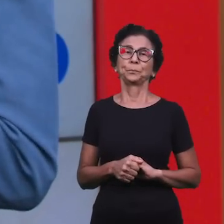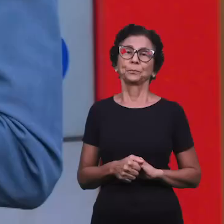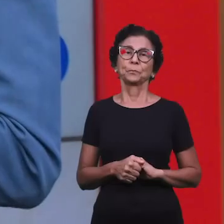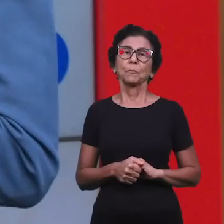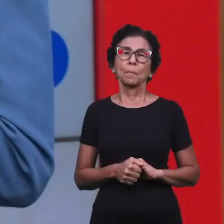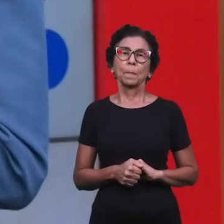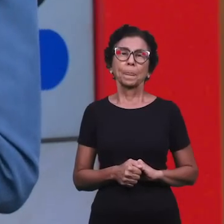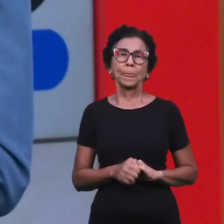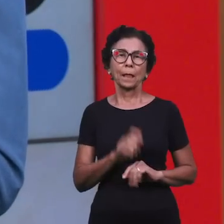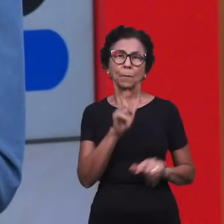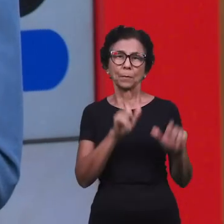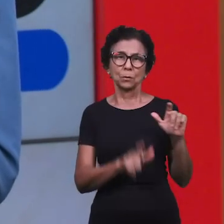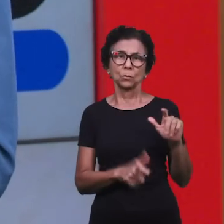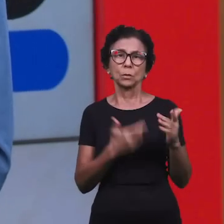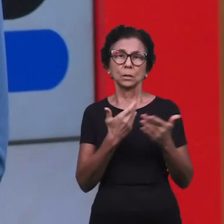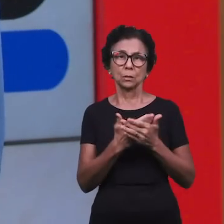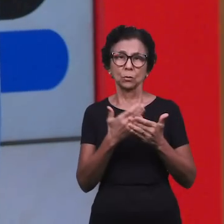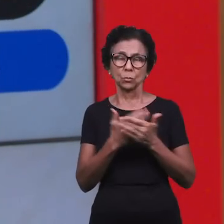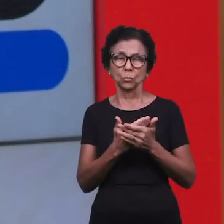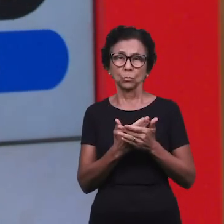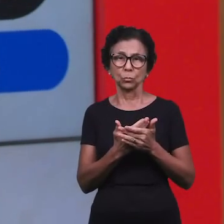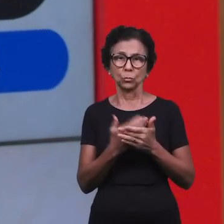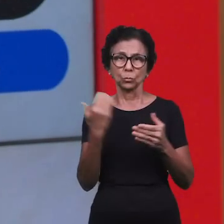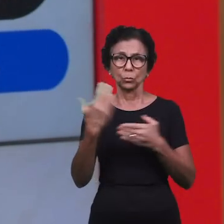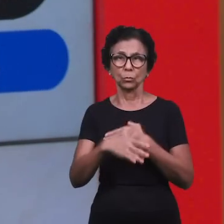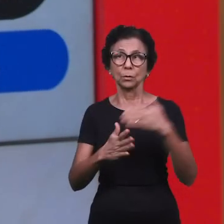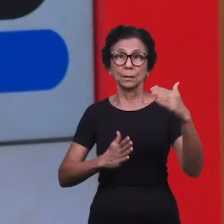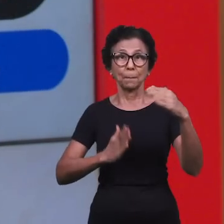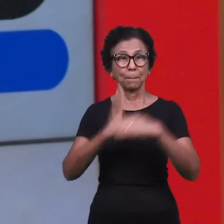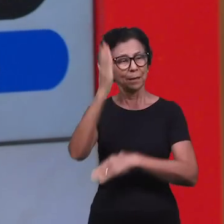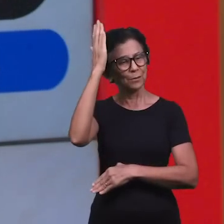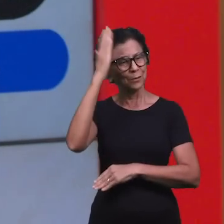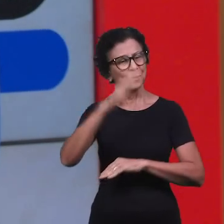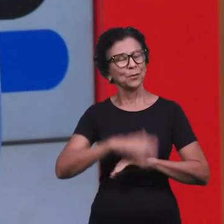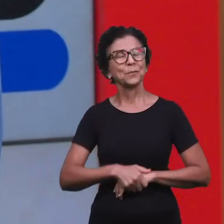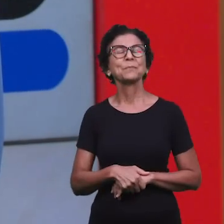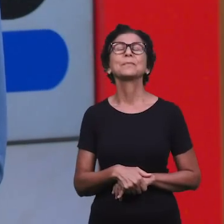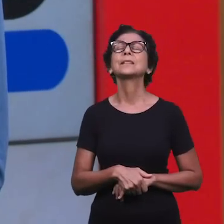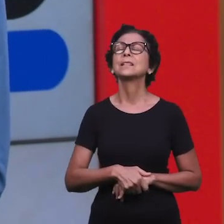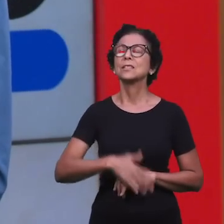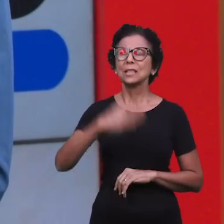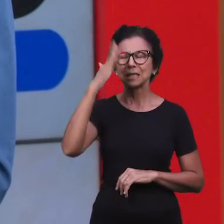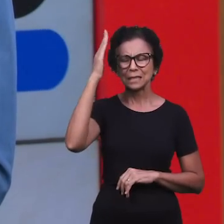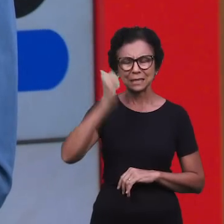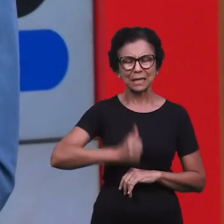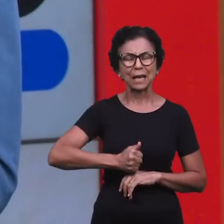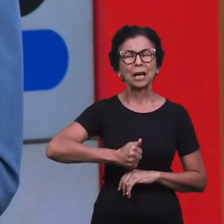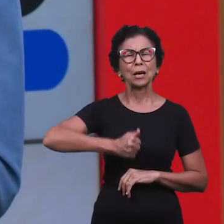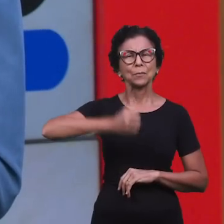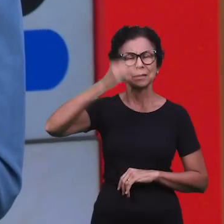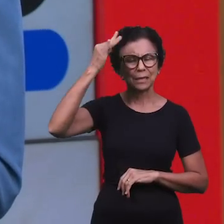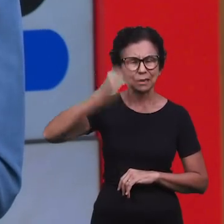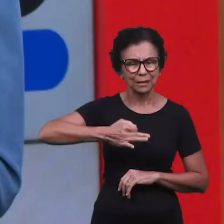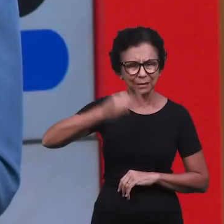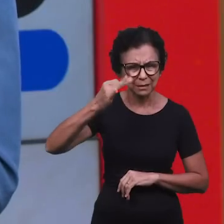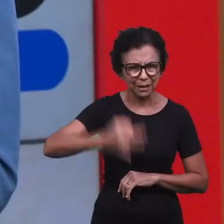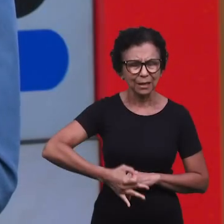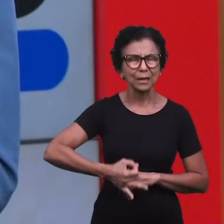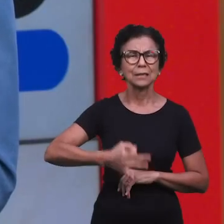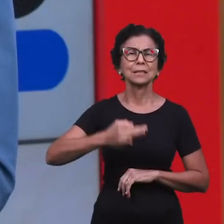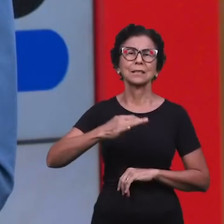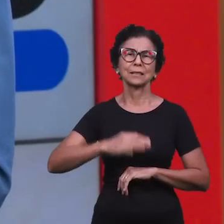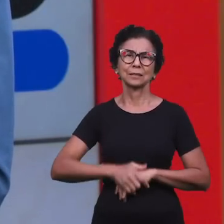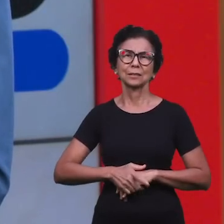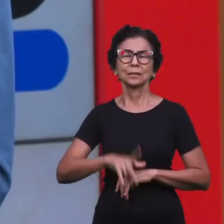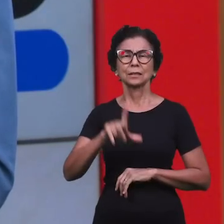estudam para concurso público e foram aprovados, que eles têm objetivos claros e definidos. Eles devem escolher